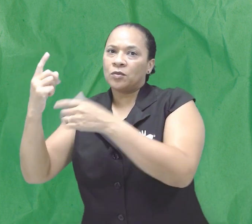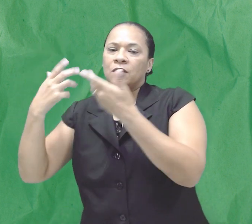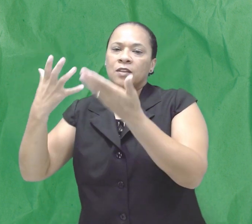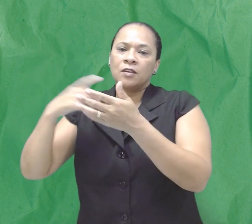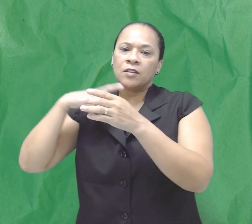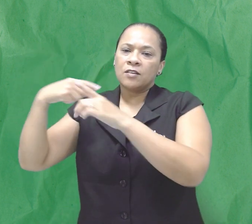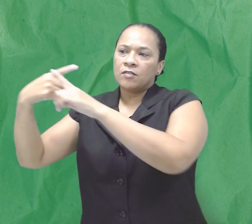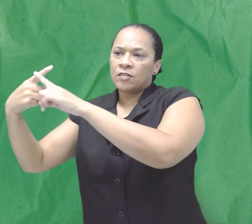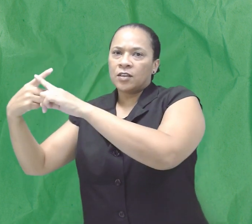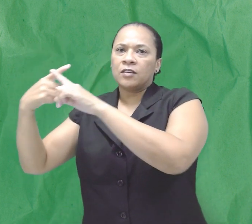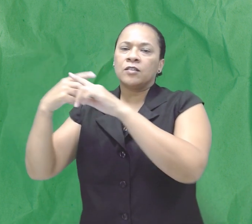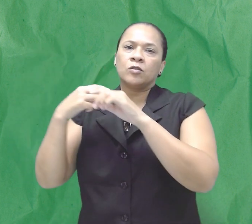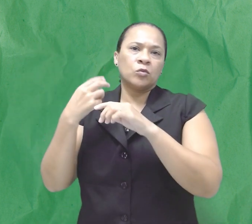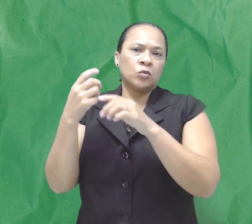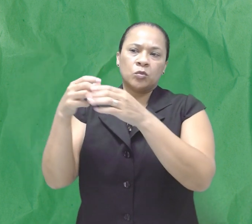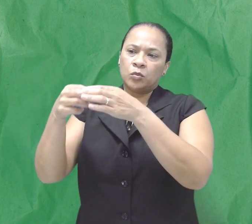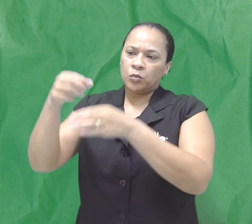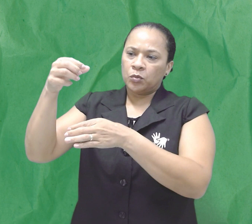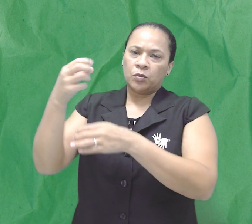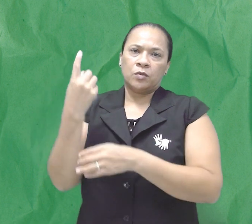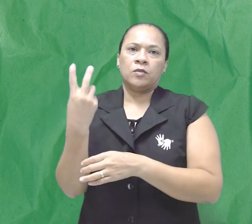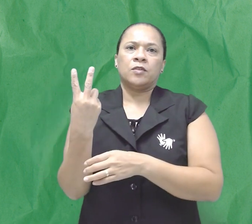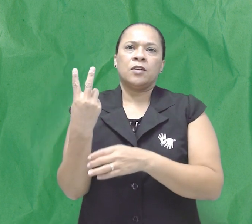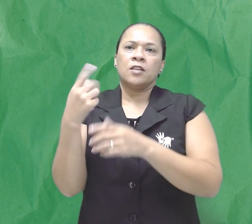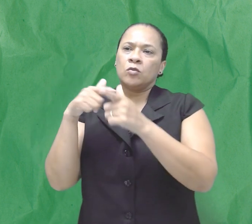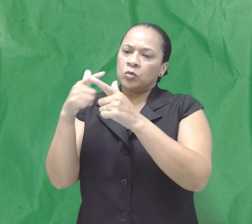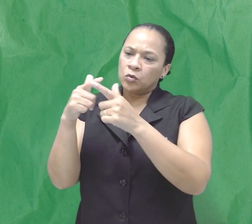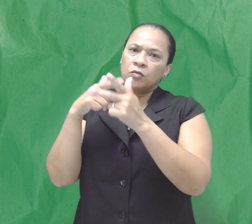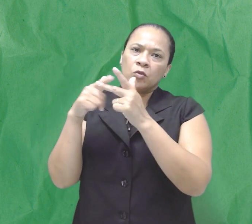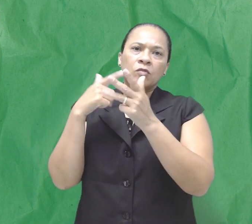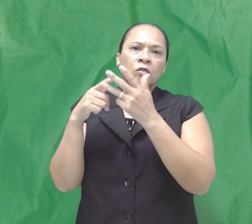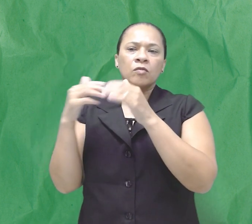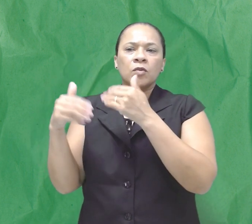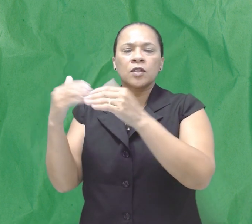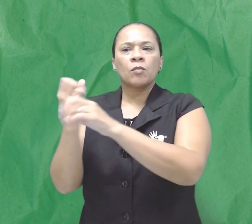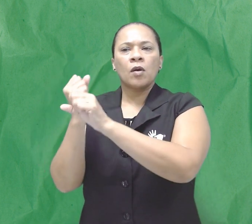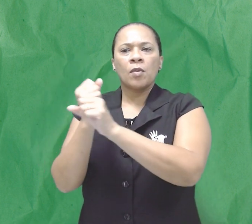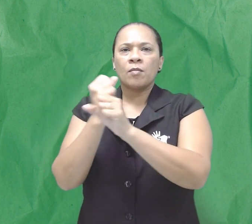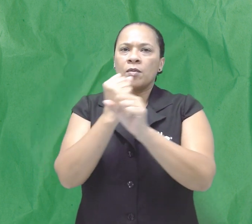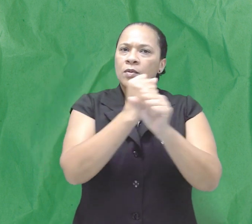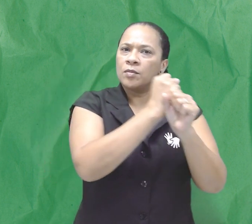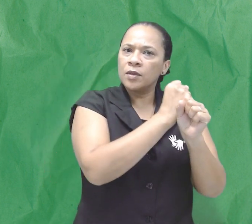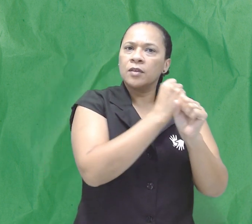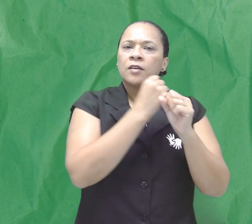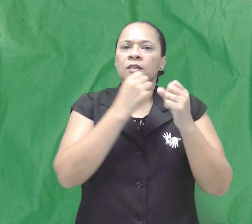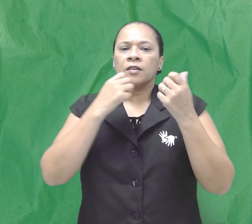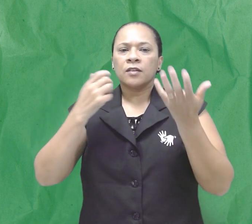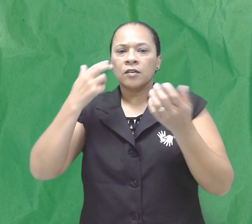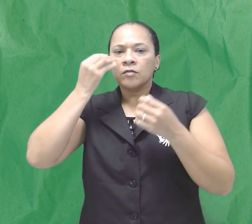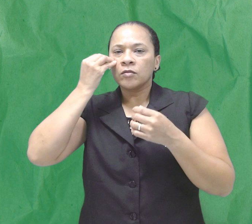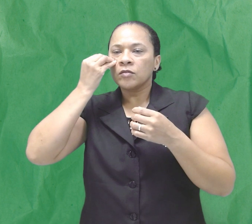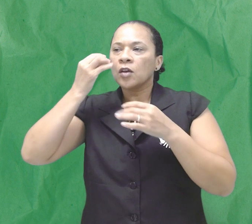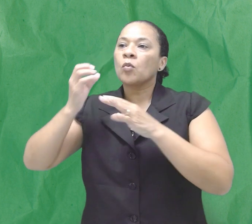volume final do tubo 2. Tá? E vou repetindo esse processo, né, esse cálculo, quantas vezes